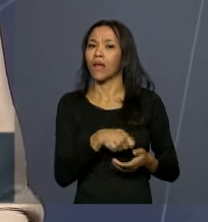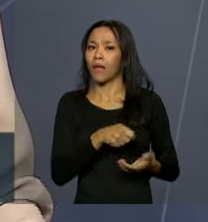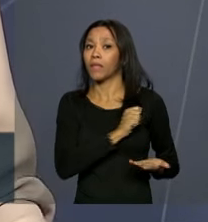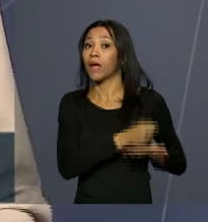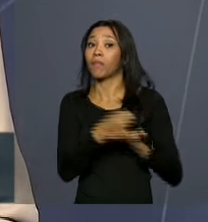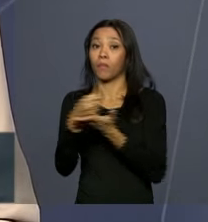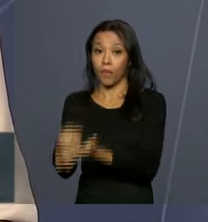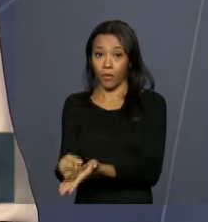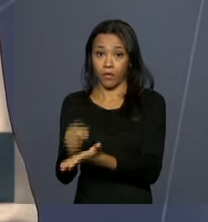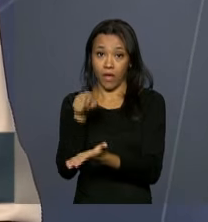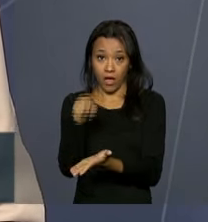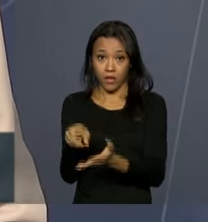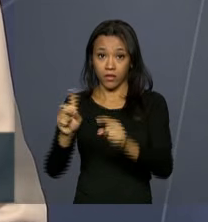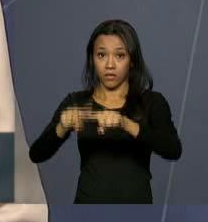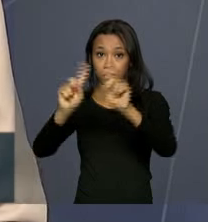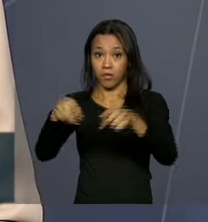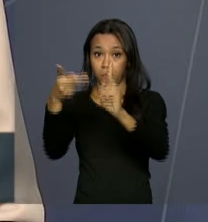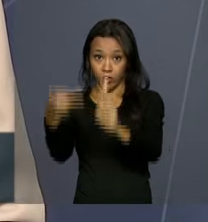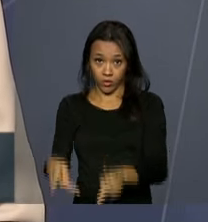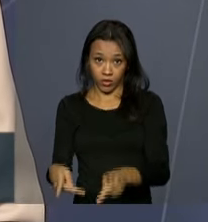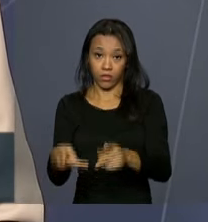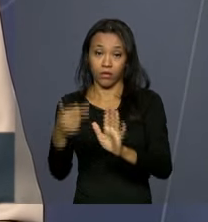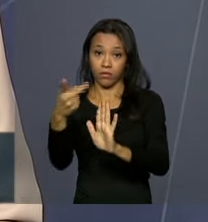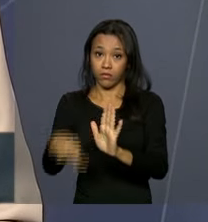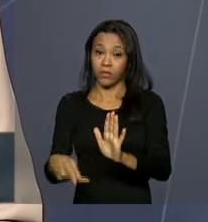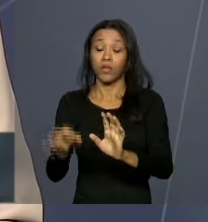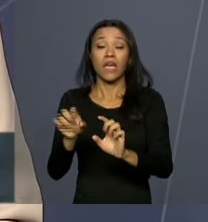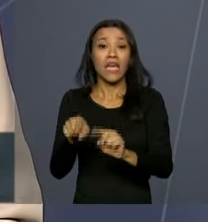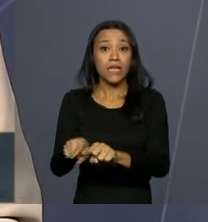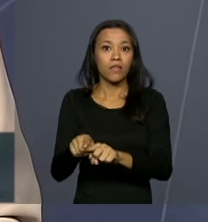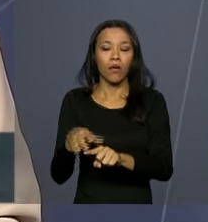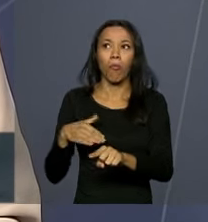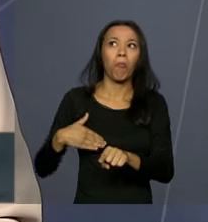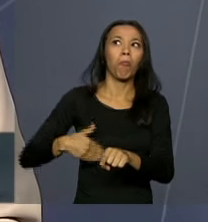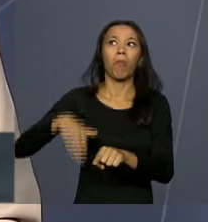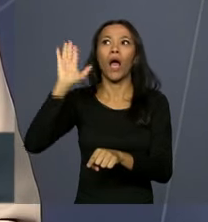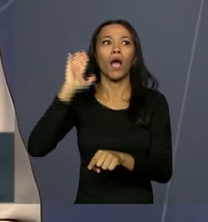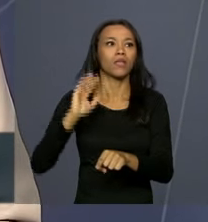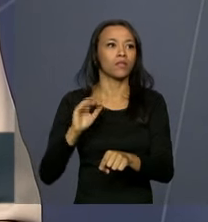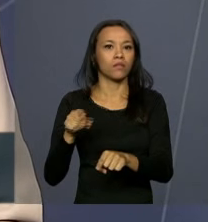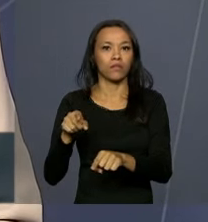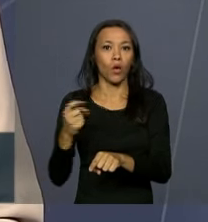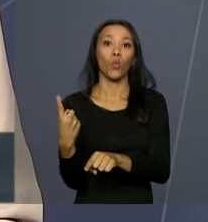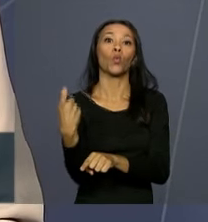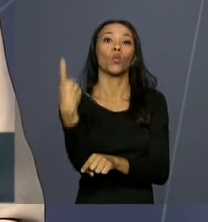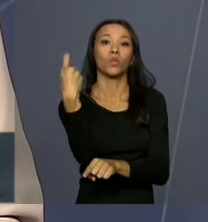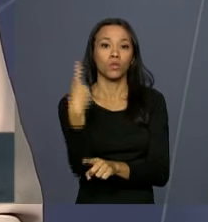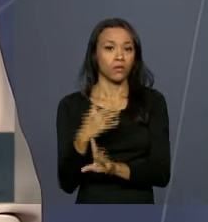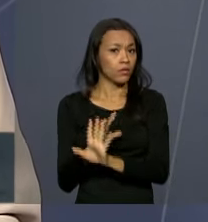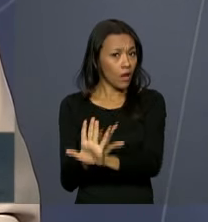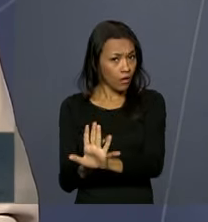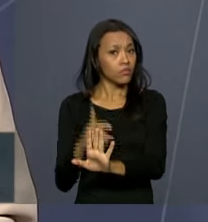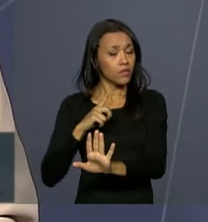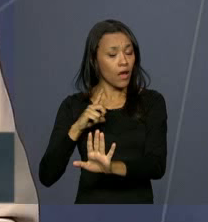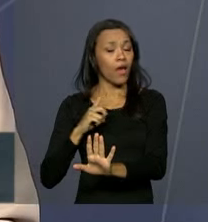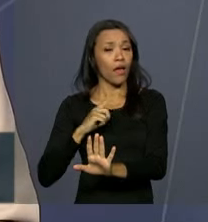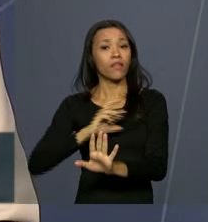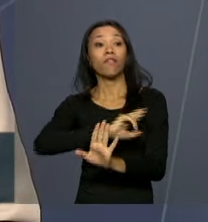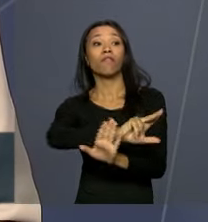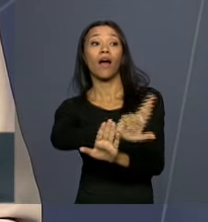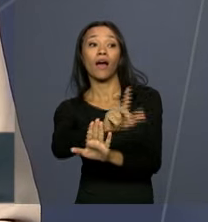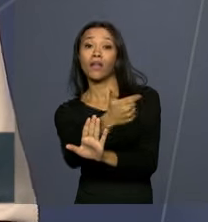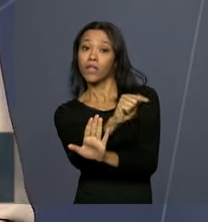tamanho e certamente ele não é o maior projeto existente no Brasil hoje. Ele é um dos grandes